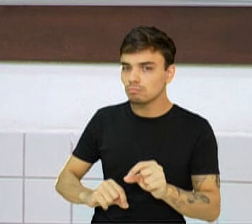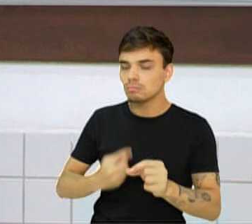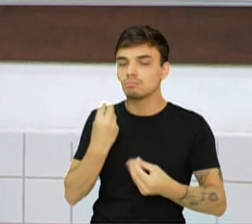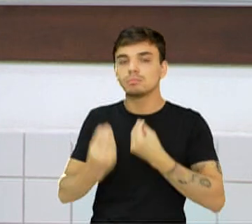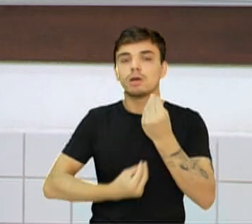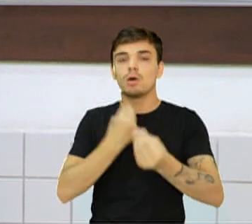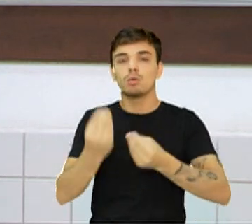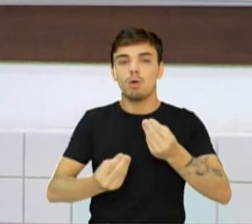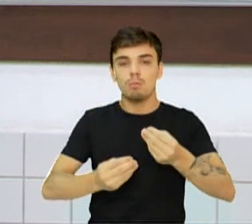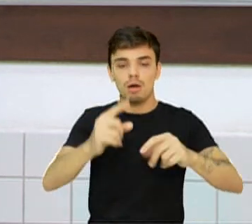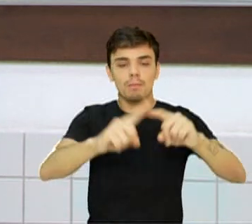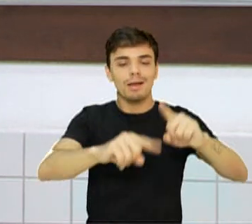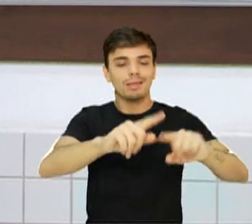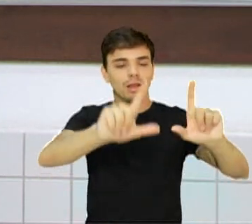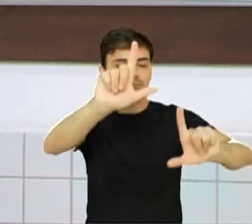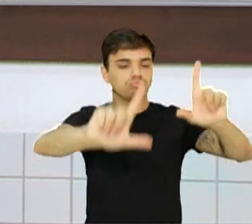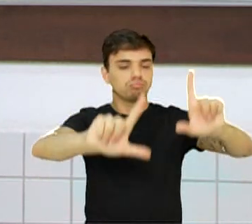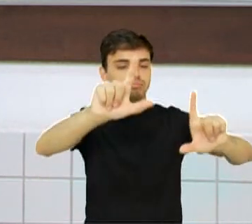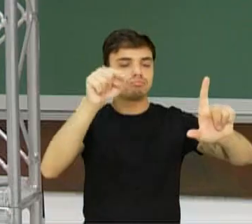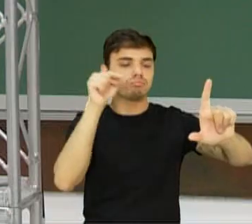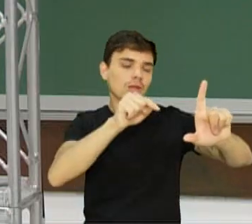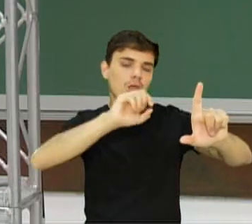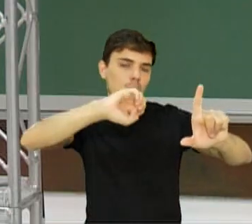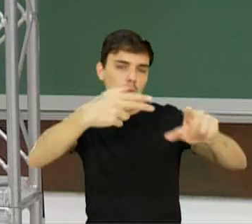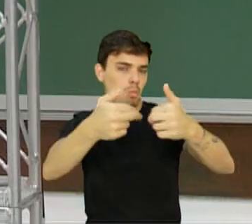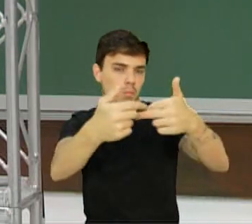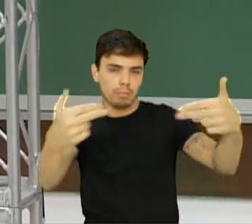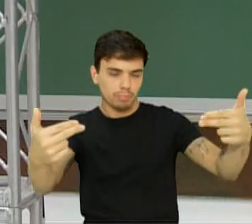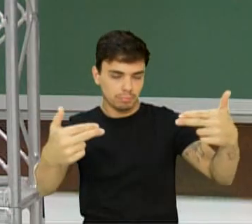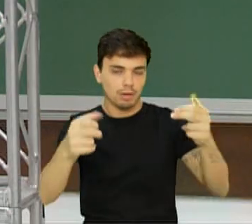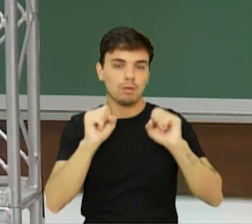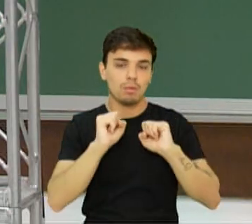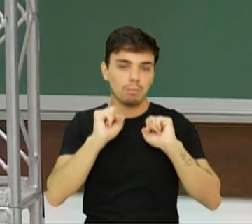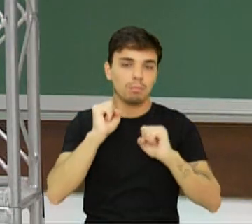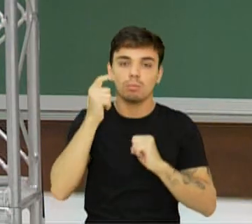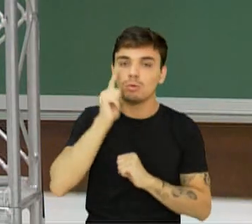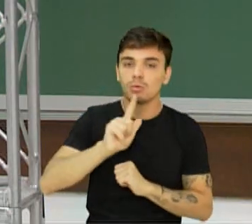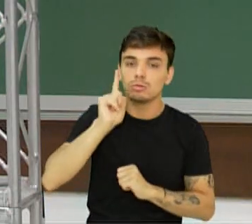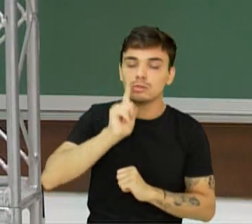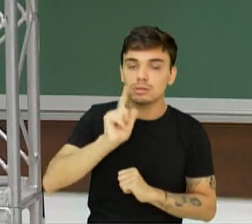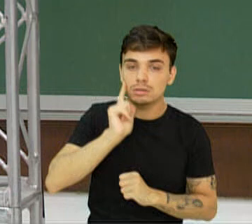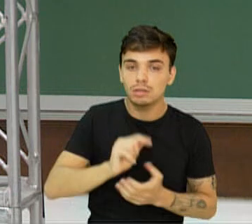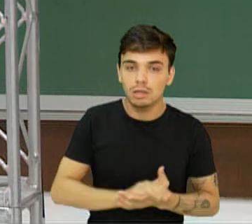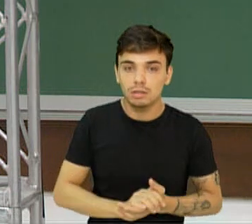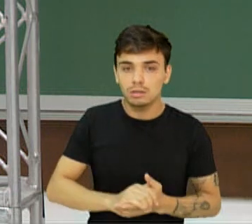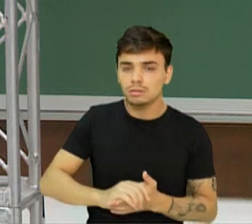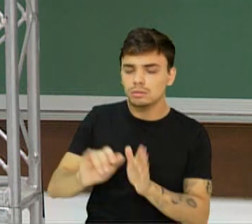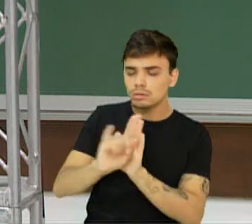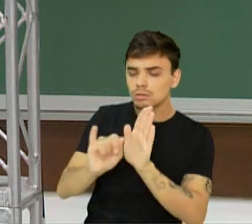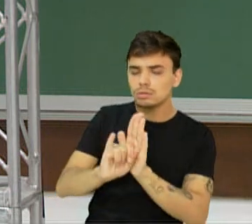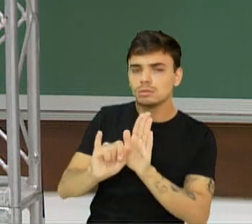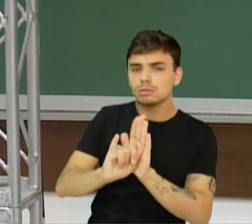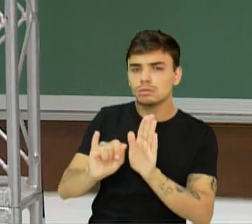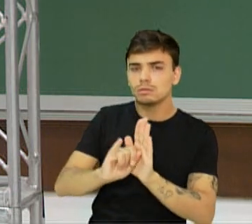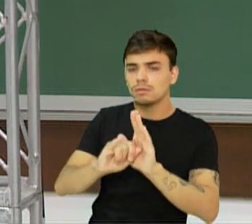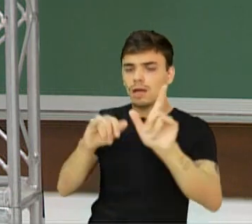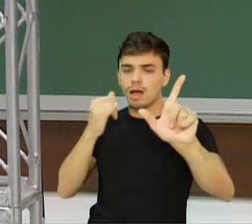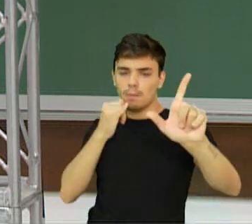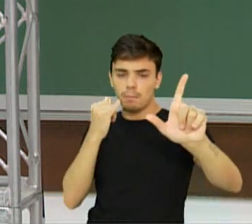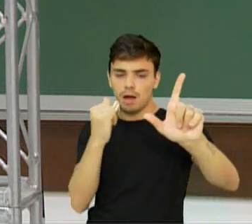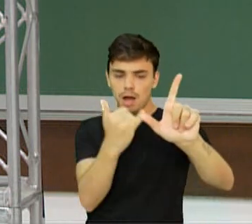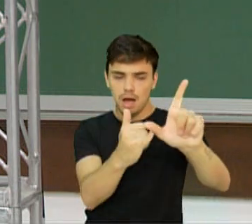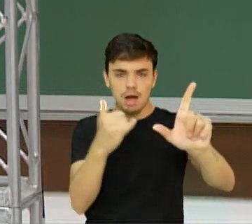esse aparelho, né? Como que esse aparelho consegue identificar o comando que você está enviando para